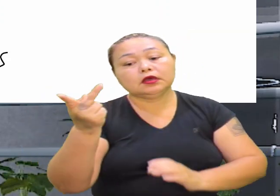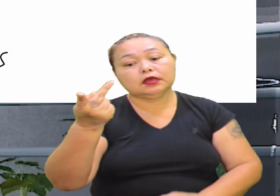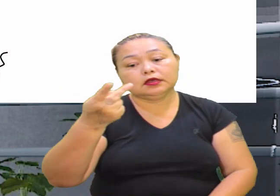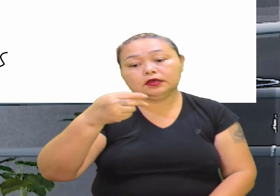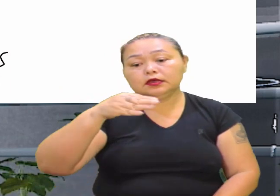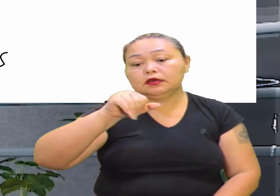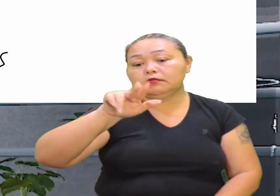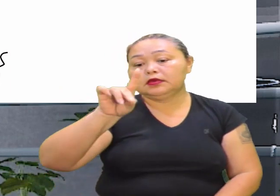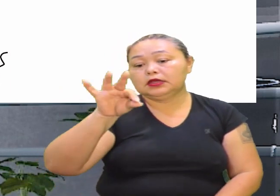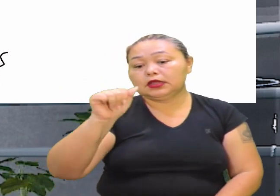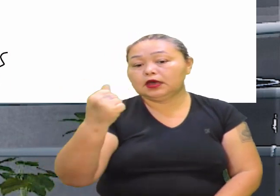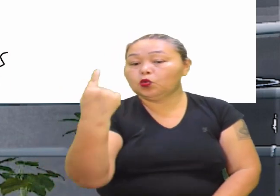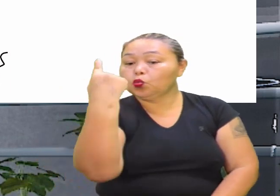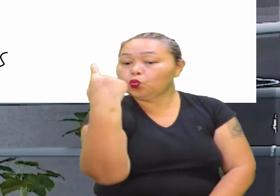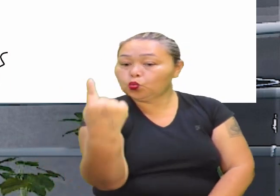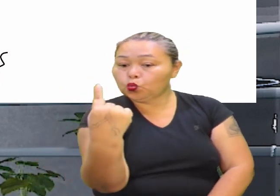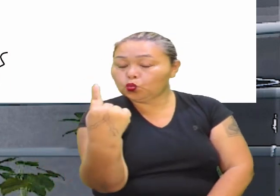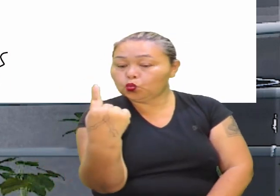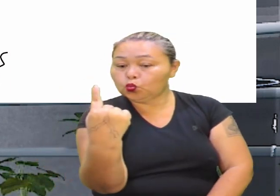heterozigotos.